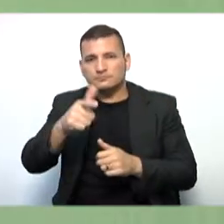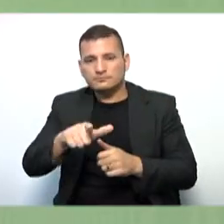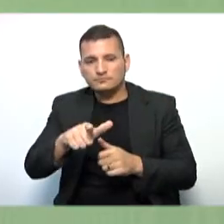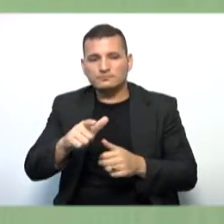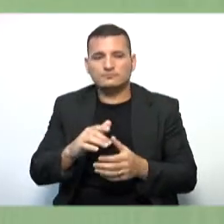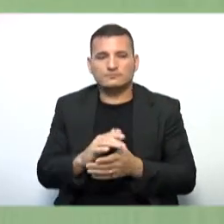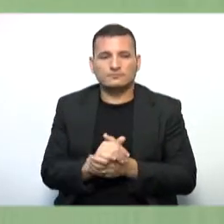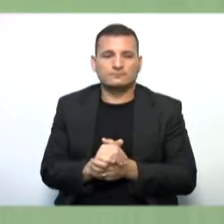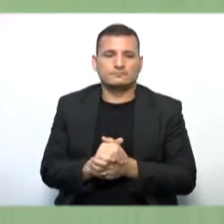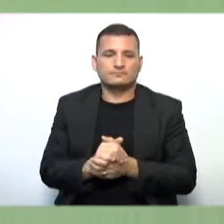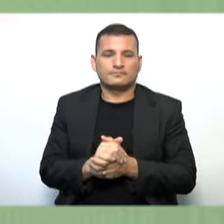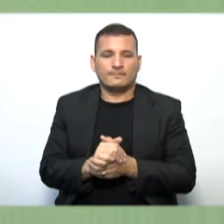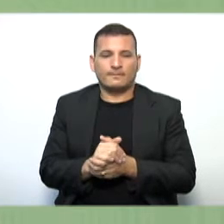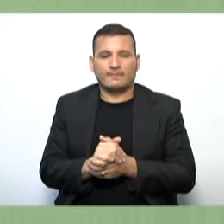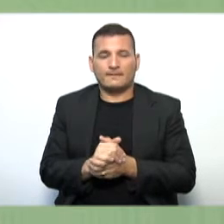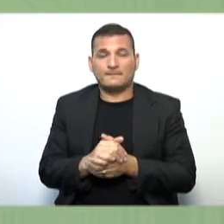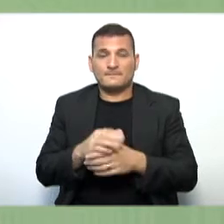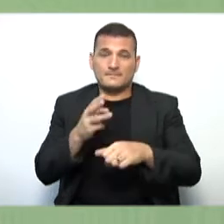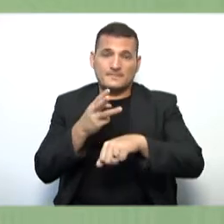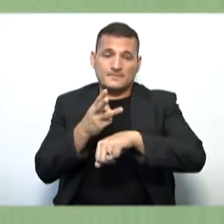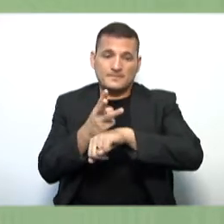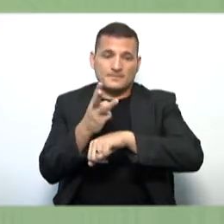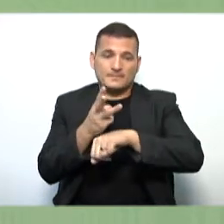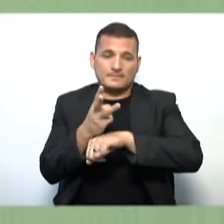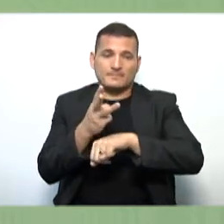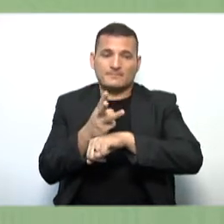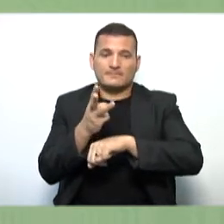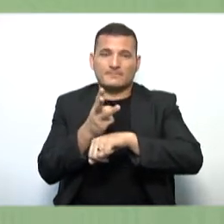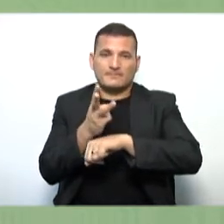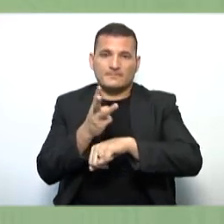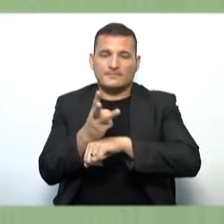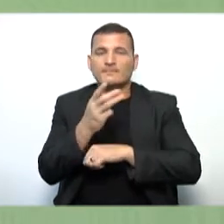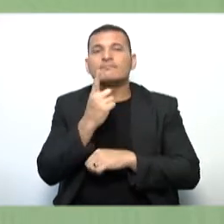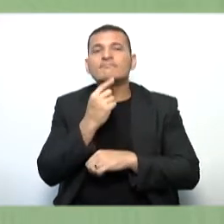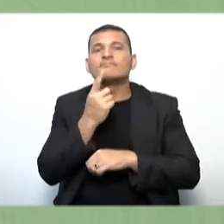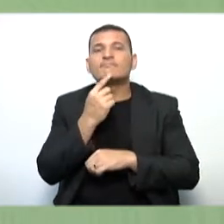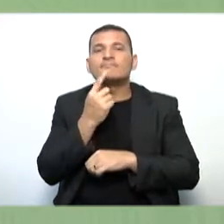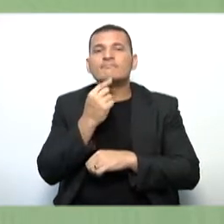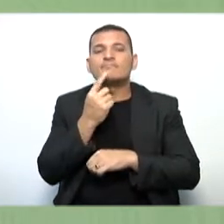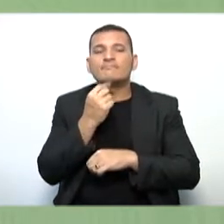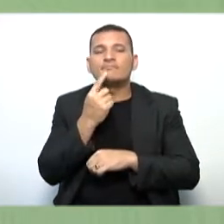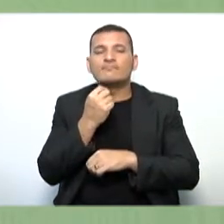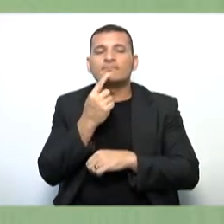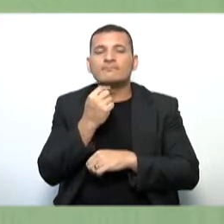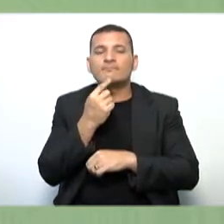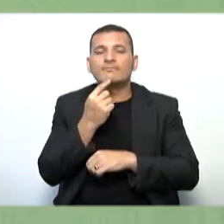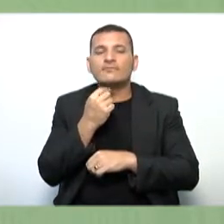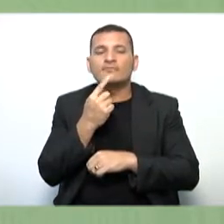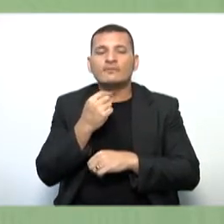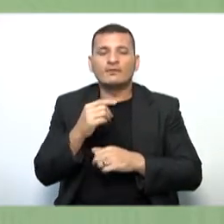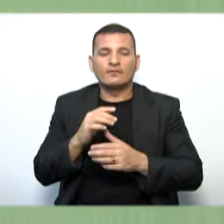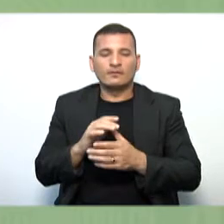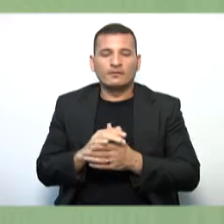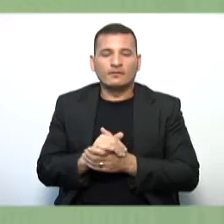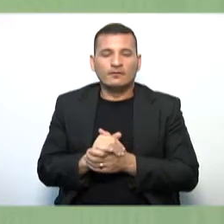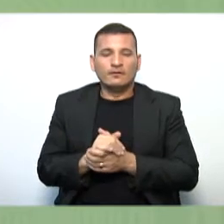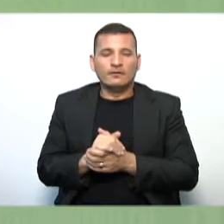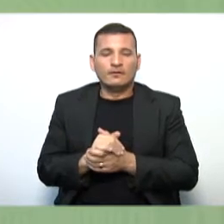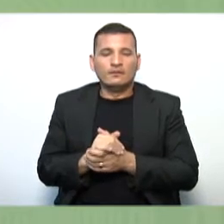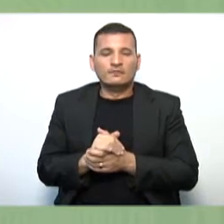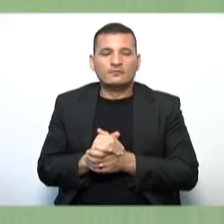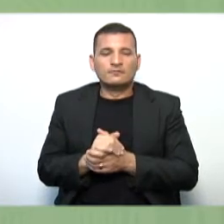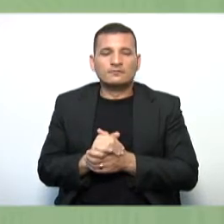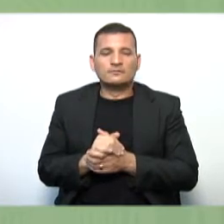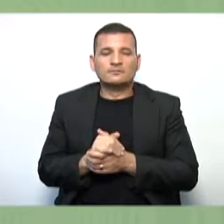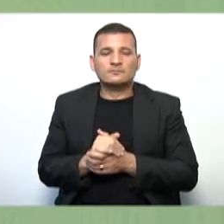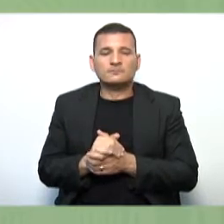o WhatsApp aqui em cima, em vermelho, que eu estou digitando aqui, nosso WhatsApp, e ele está